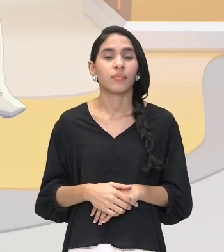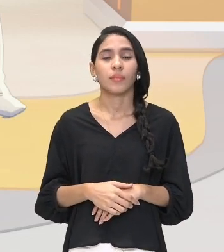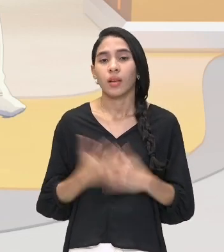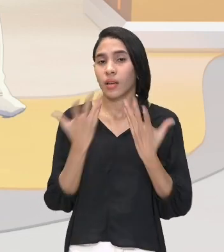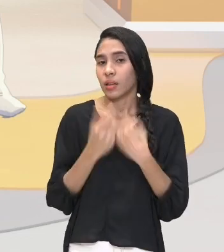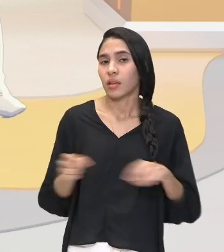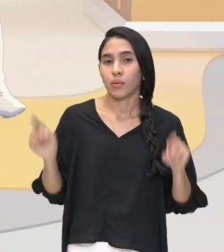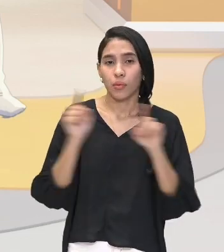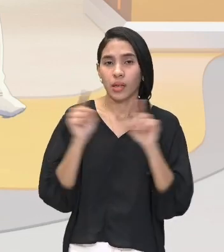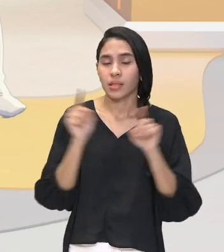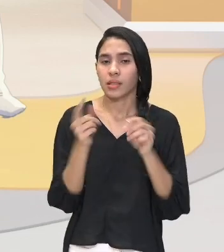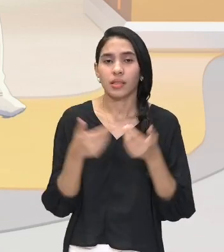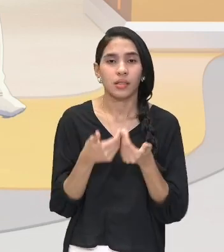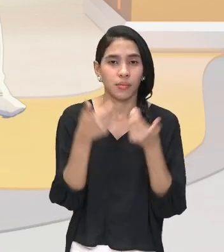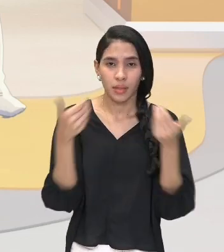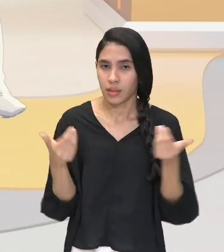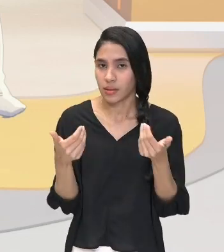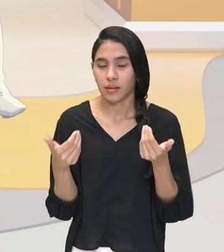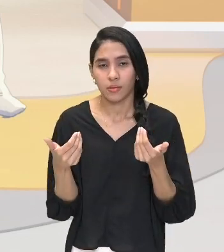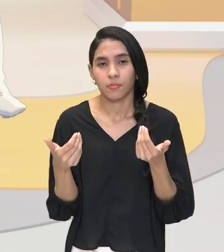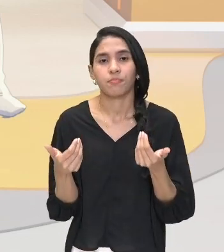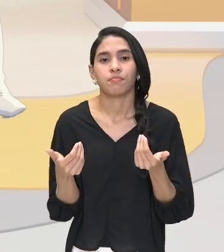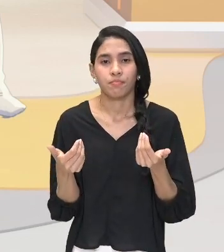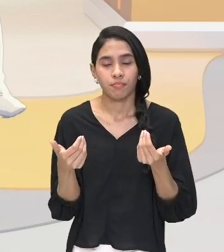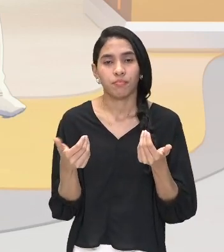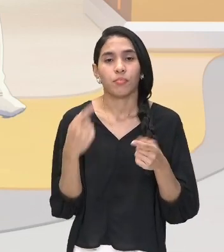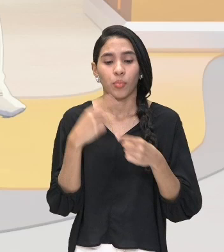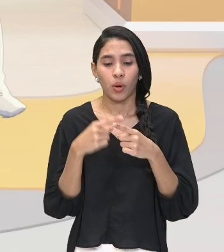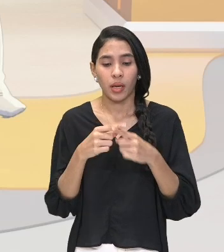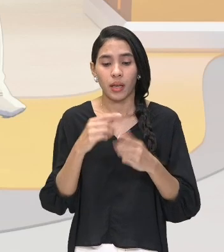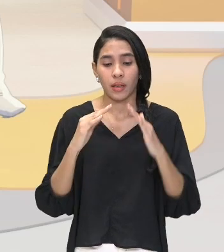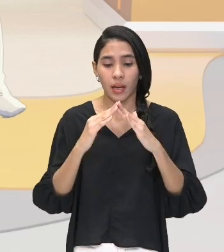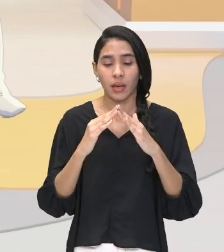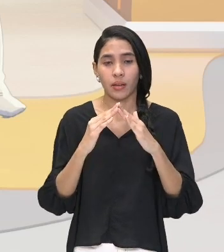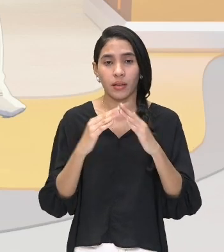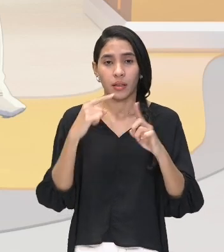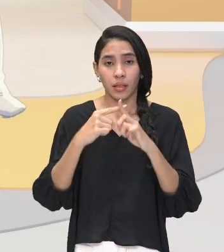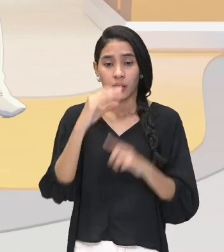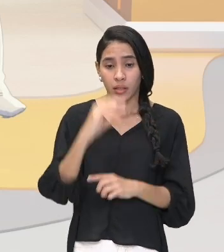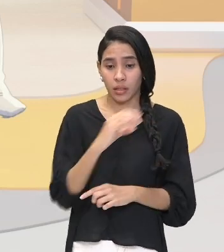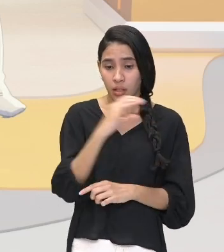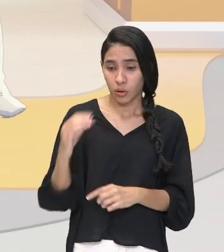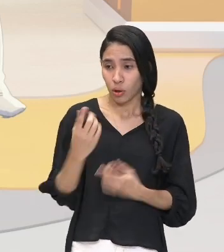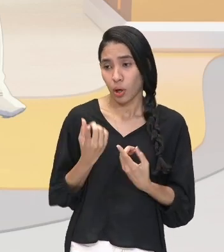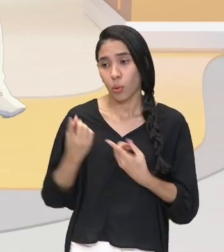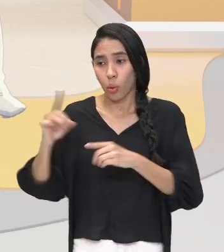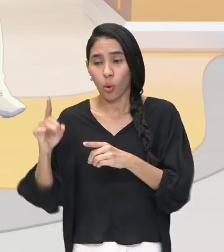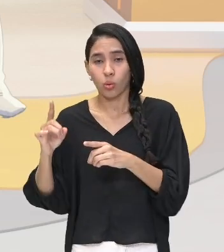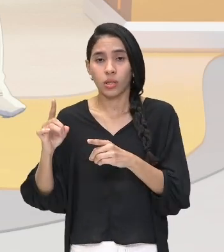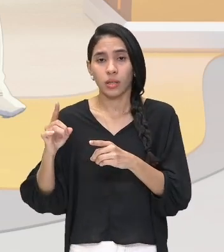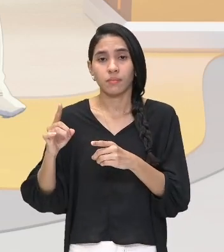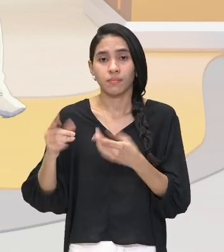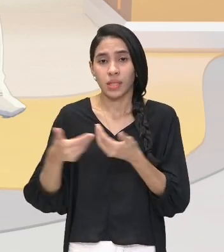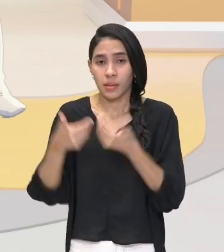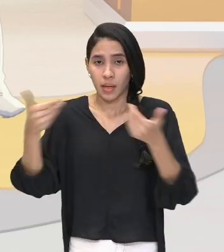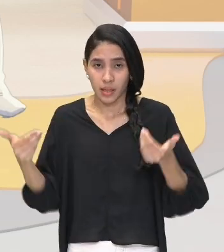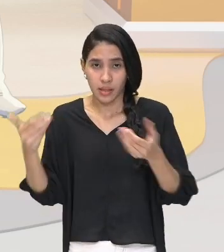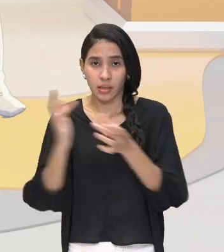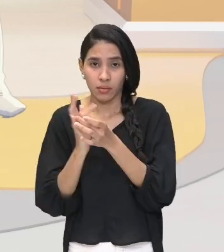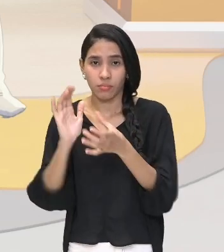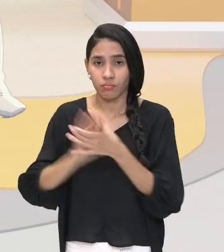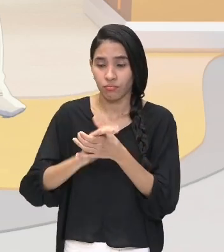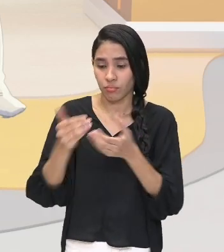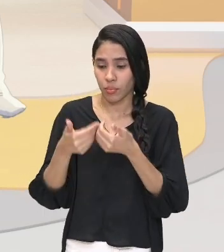aceita a dissolução do seu casamento, já que a Igreja Católica é contra o divórcio. Então, ele se aproveita que a igreja